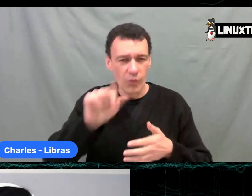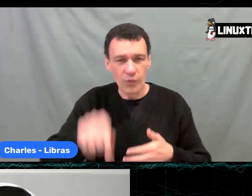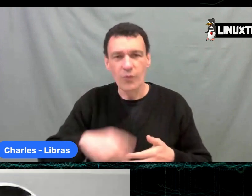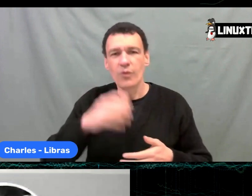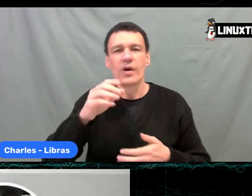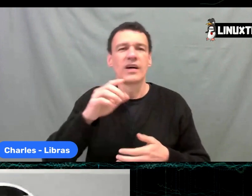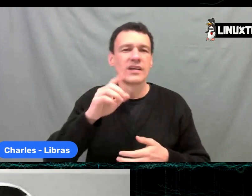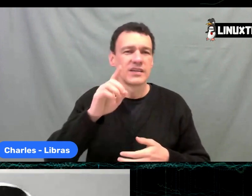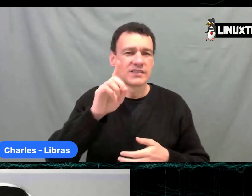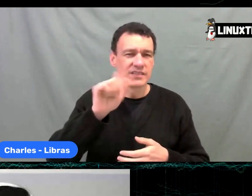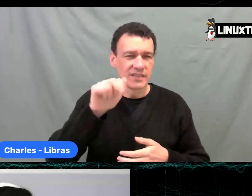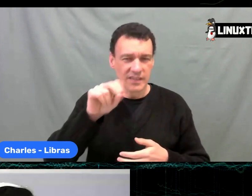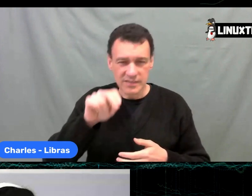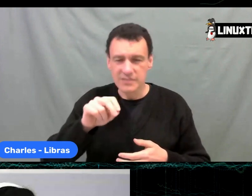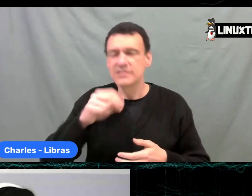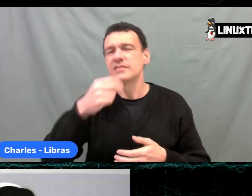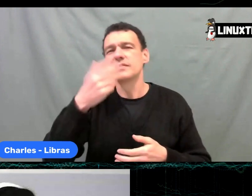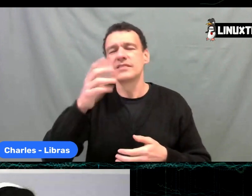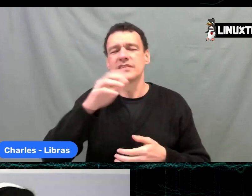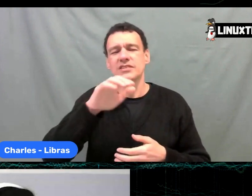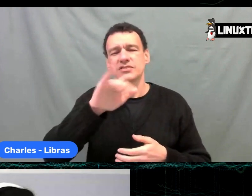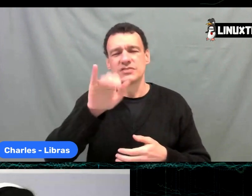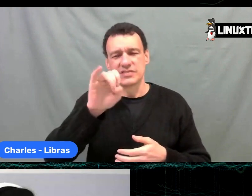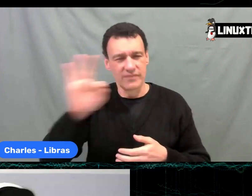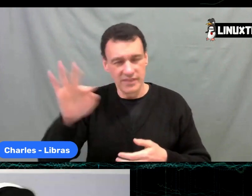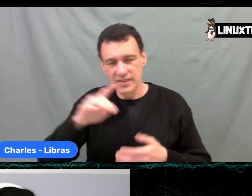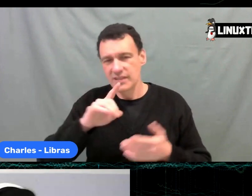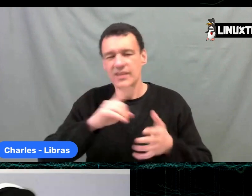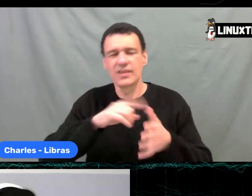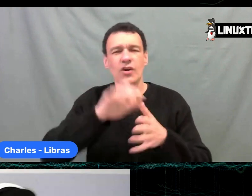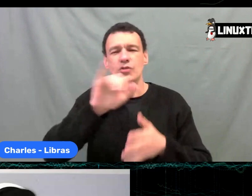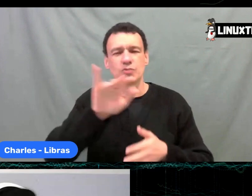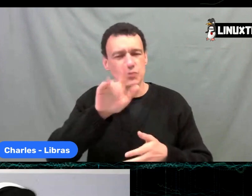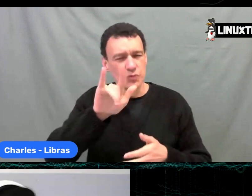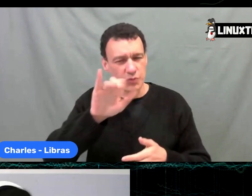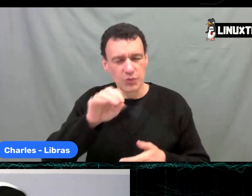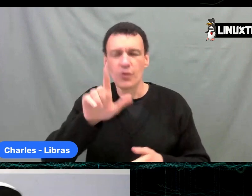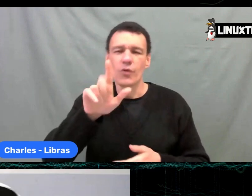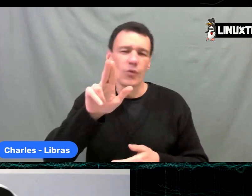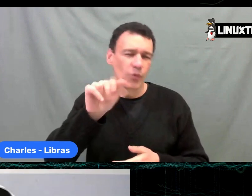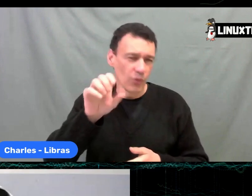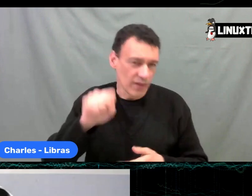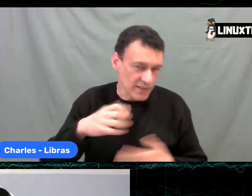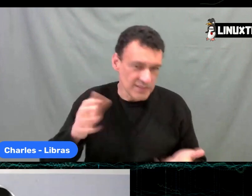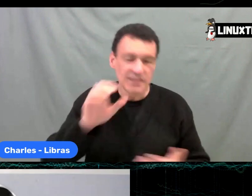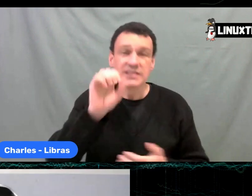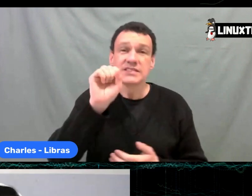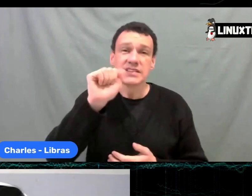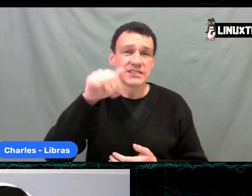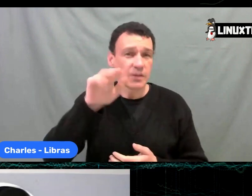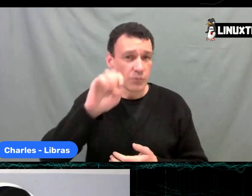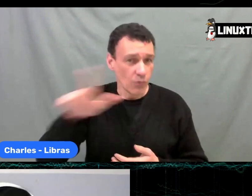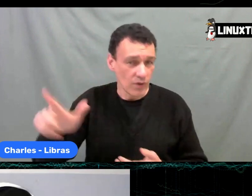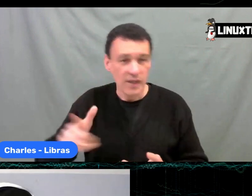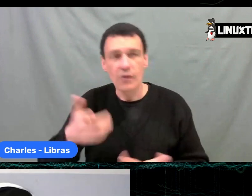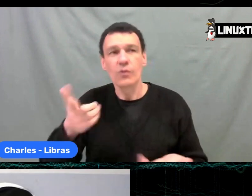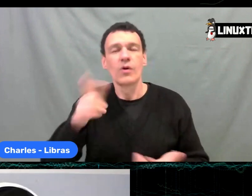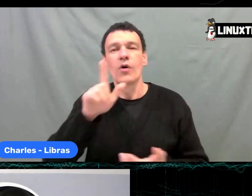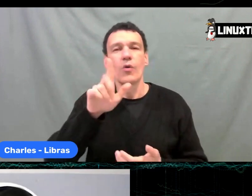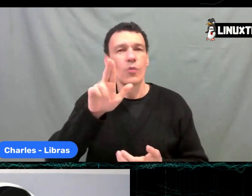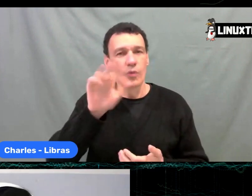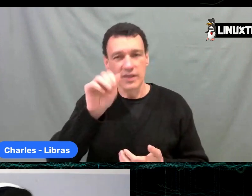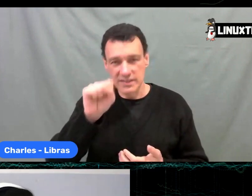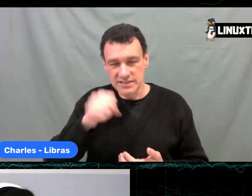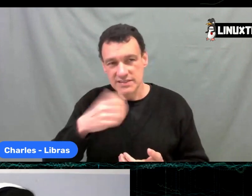Giordano Fecchio, Jefferson Fernando, Júlio Fireman, Lucas Severo, Samuel Cavalieri, Lucas de